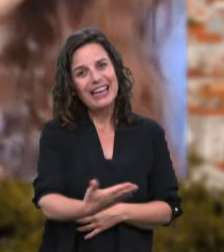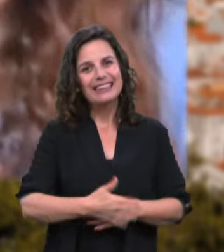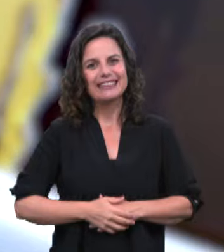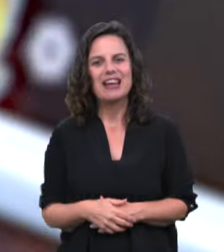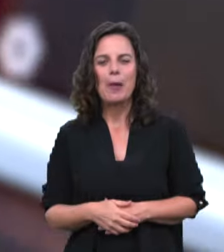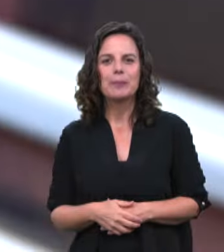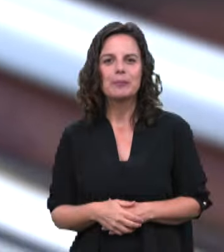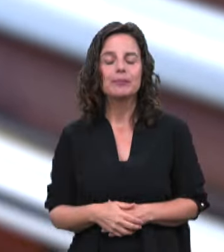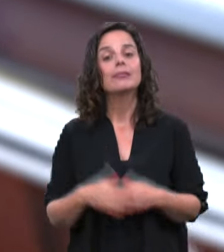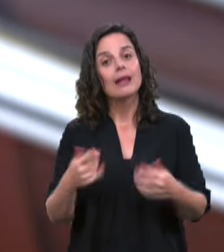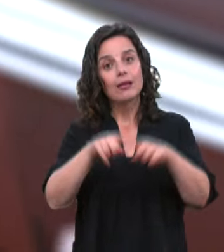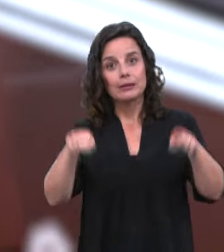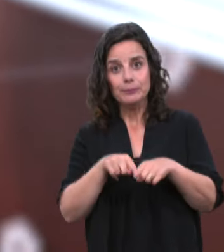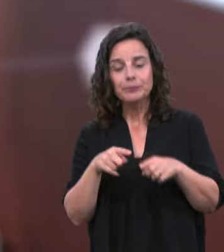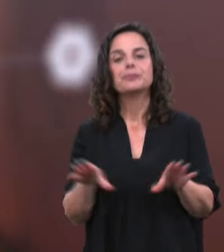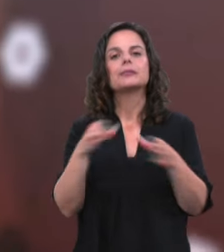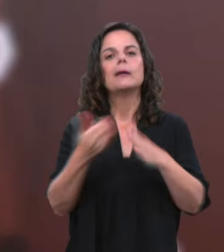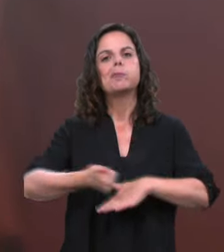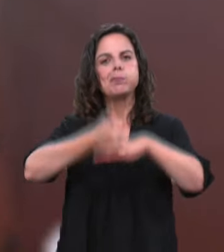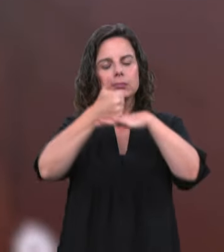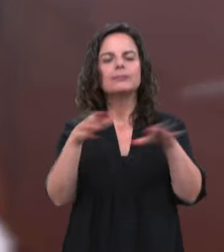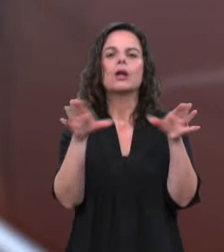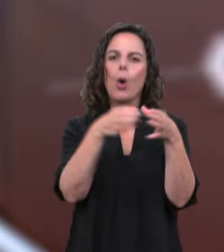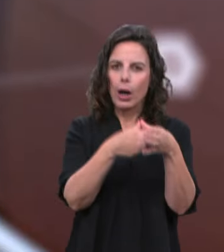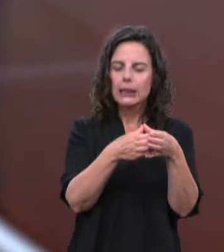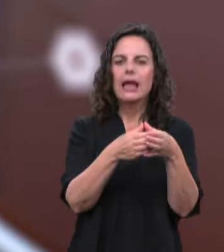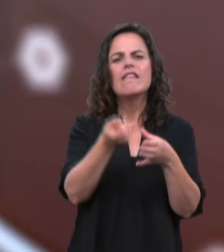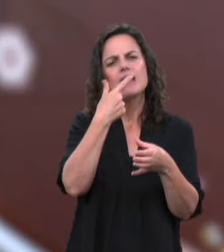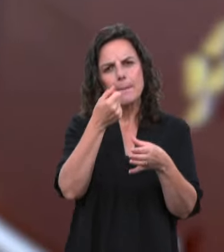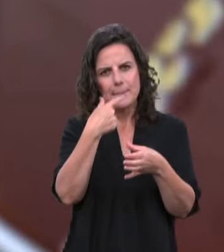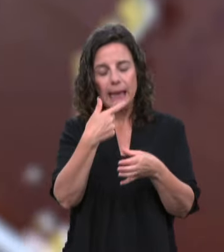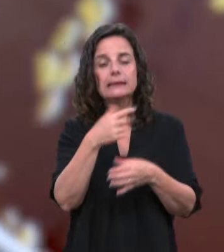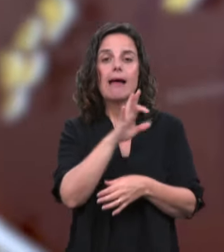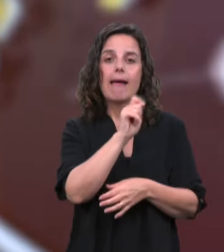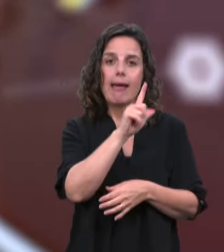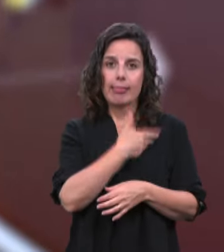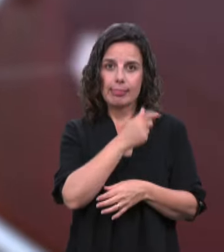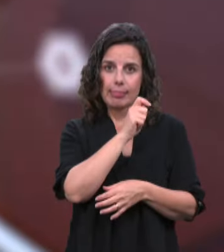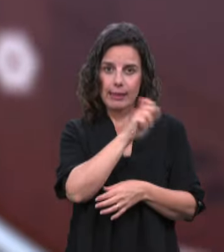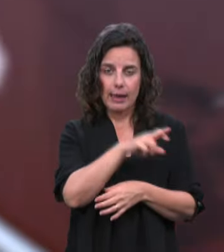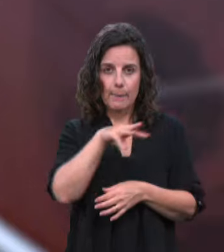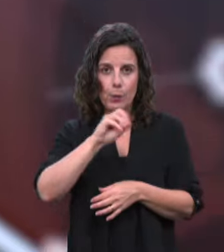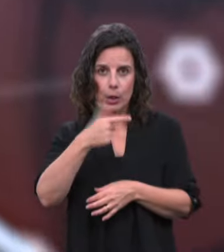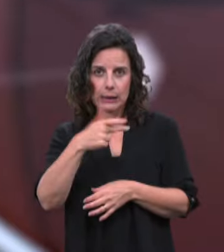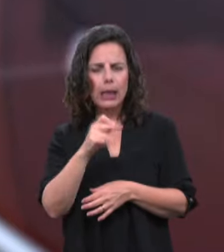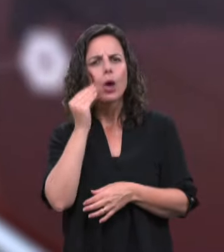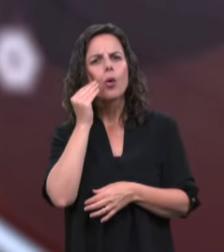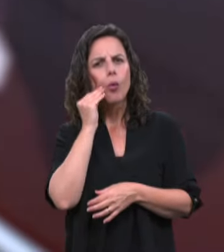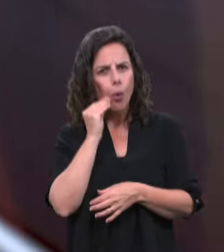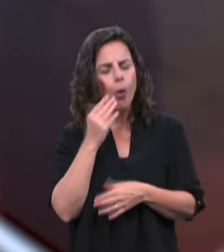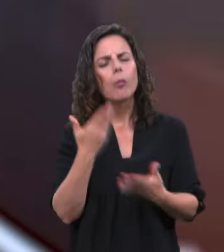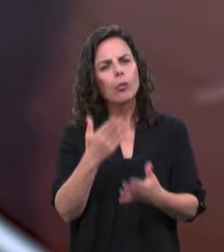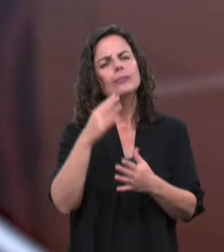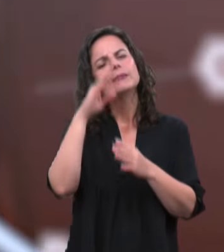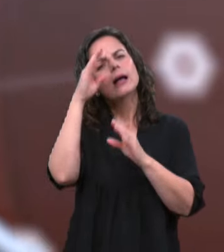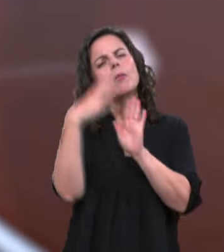obrigada. Em estúdio está o bastonário da Ordem dos Farmacêuticos, Hélder Mota Filipe, para nos falar do contributo de um modelo virtual na formação